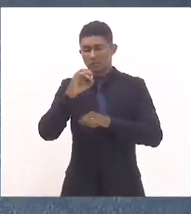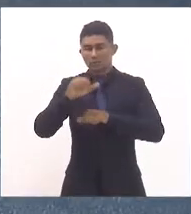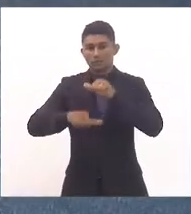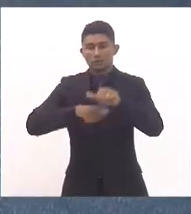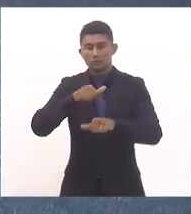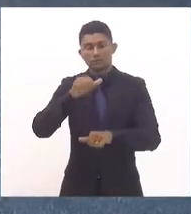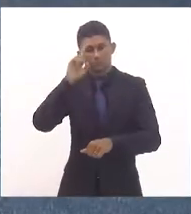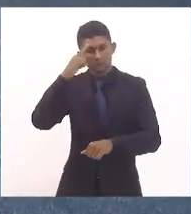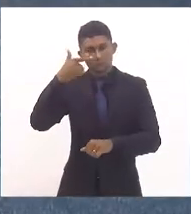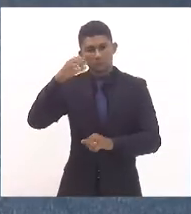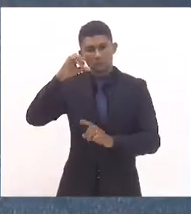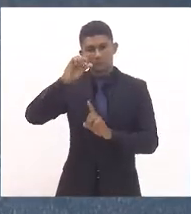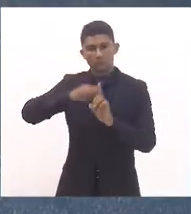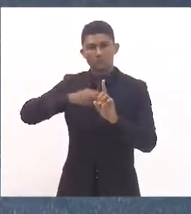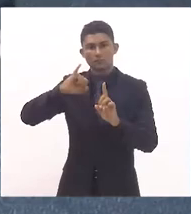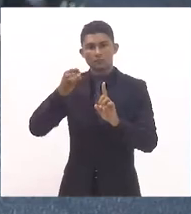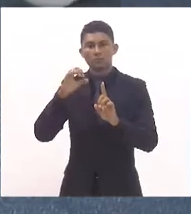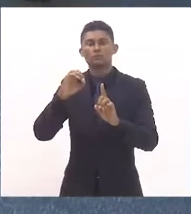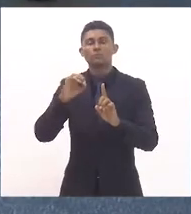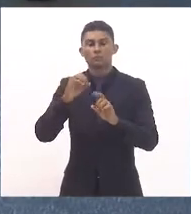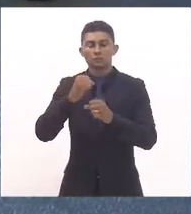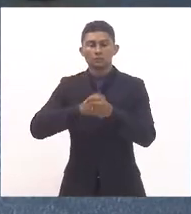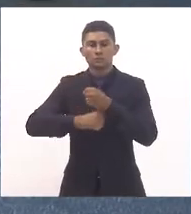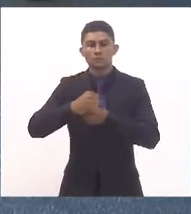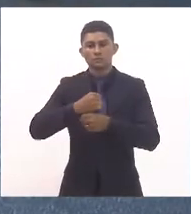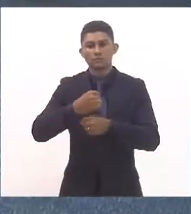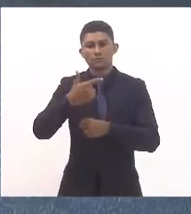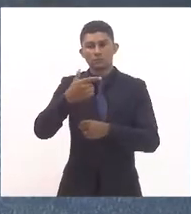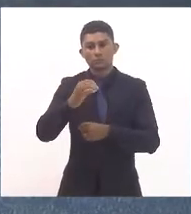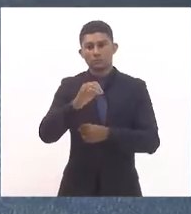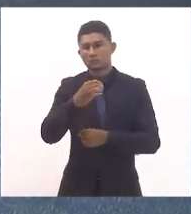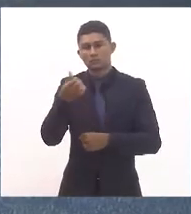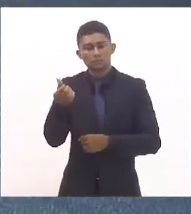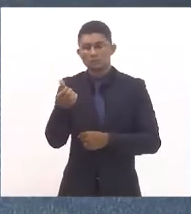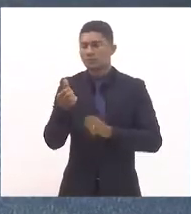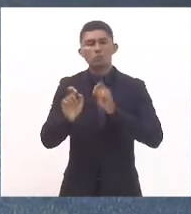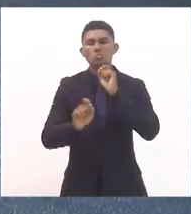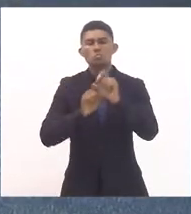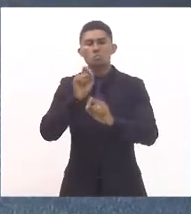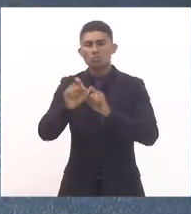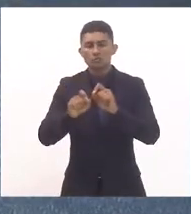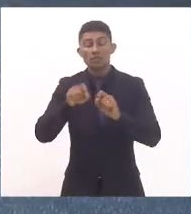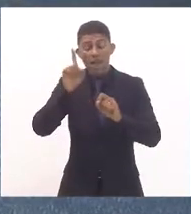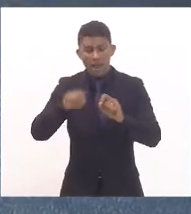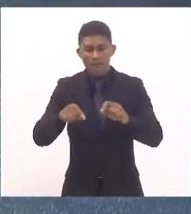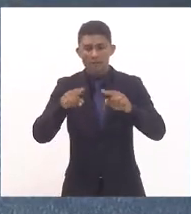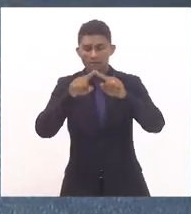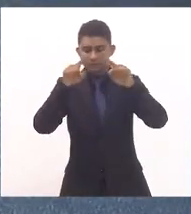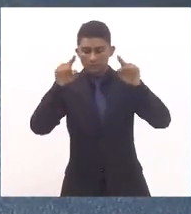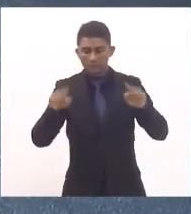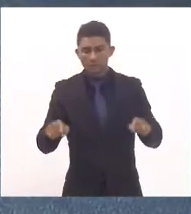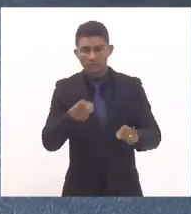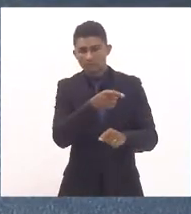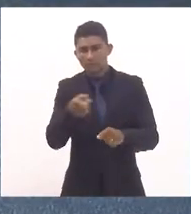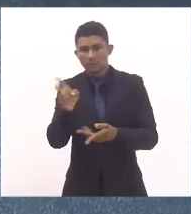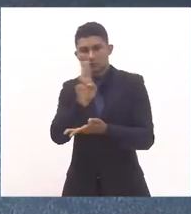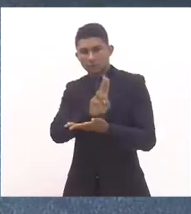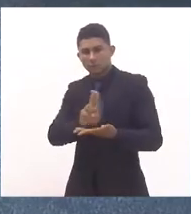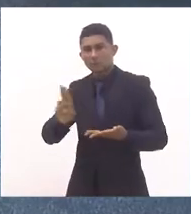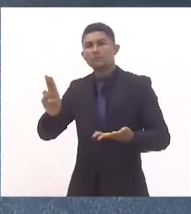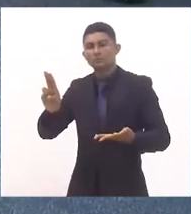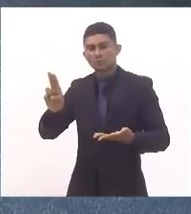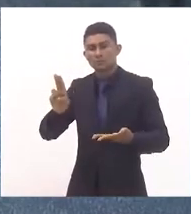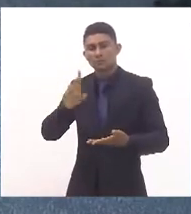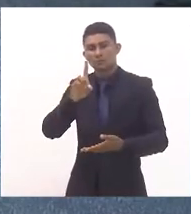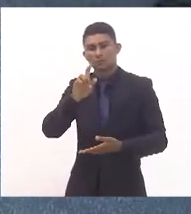4.800/29 de junho de 2006, que dispõe sobre a reestruturação do quadro de pessoal da Universidade Estadual do Norte Fluminense,